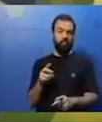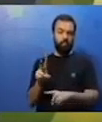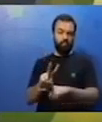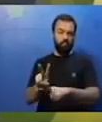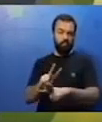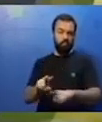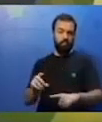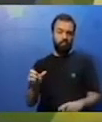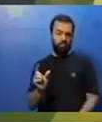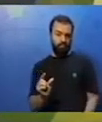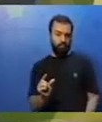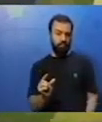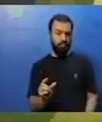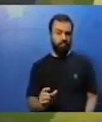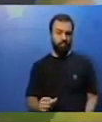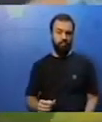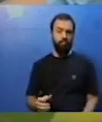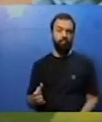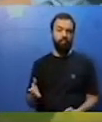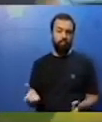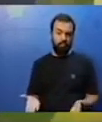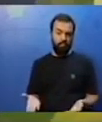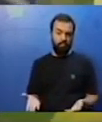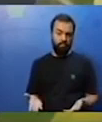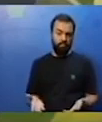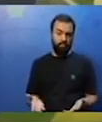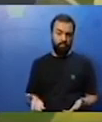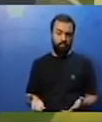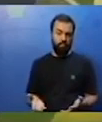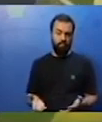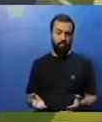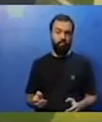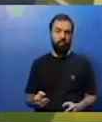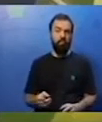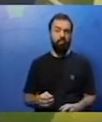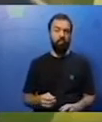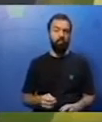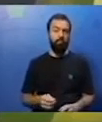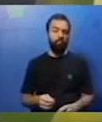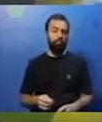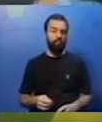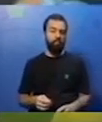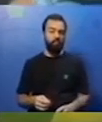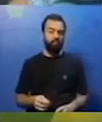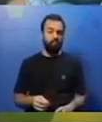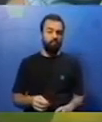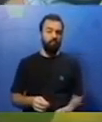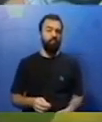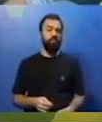menor. Então, meu 5, como que eu determino?